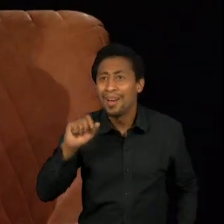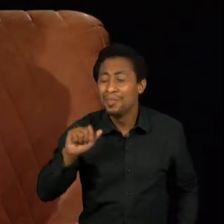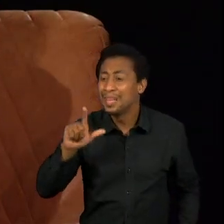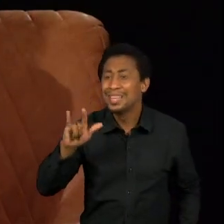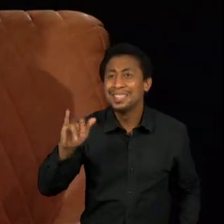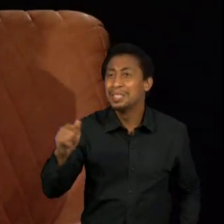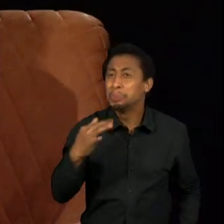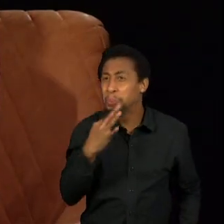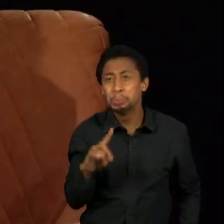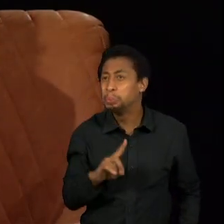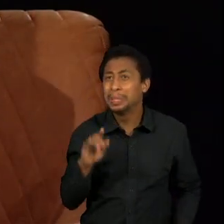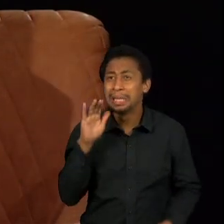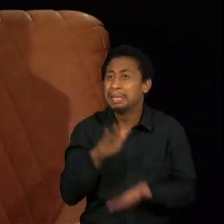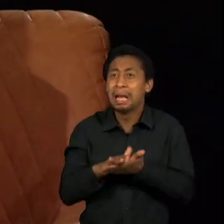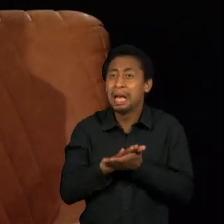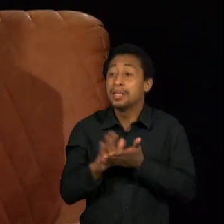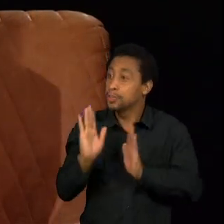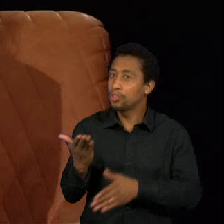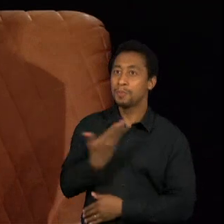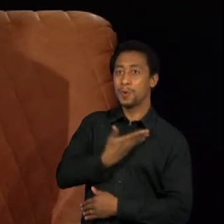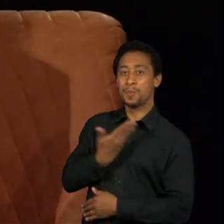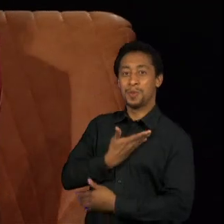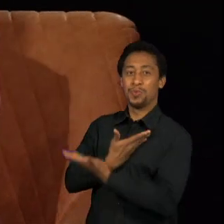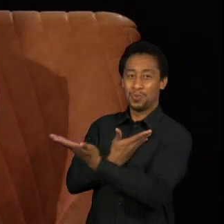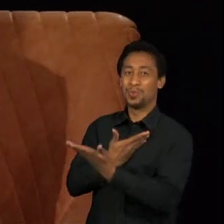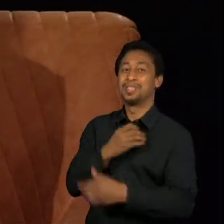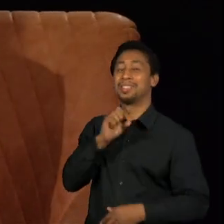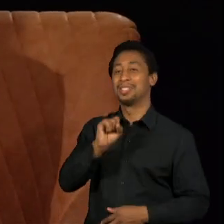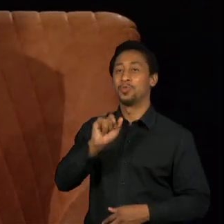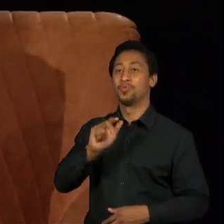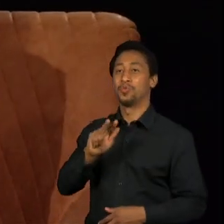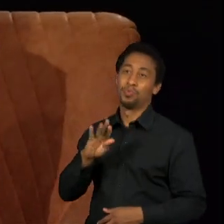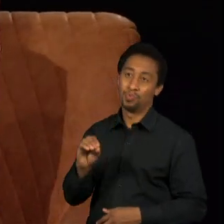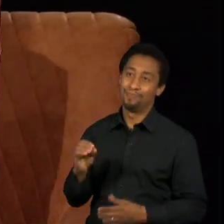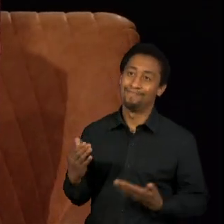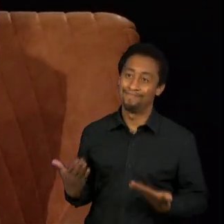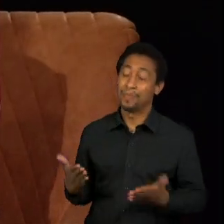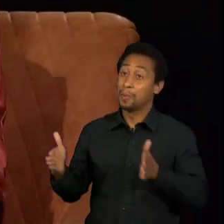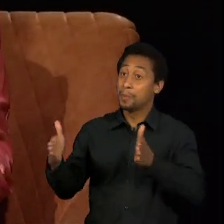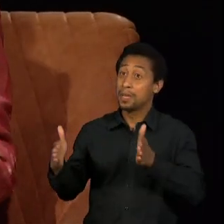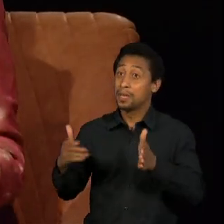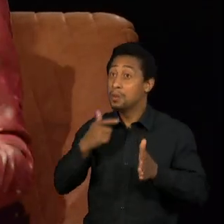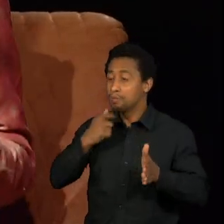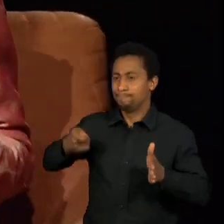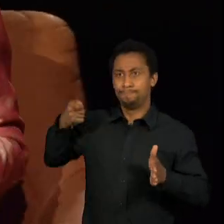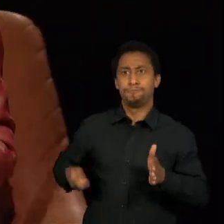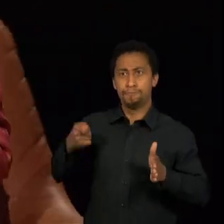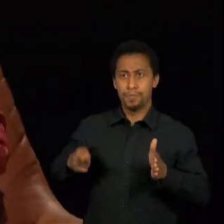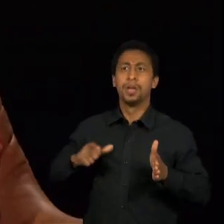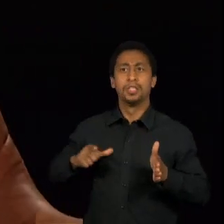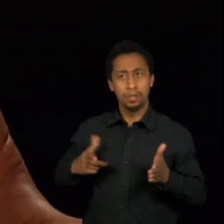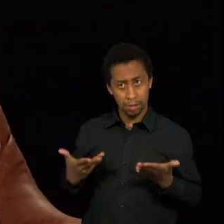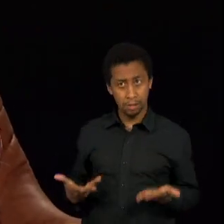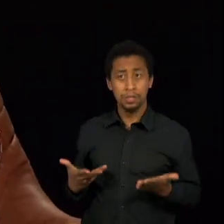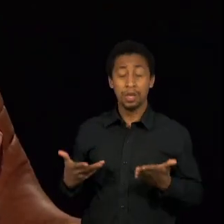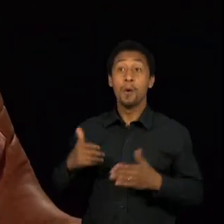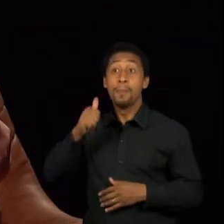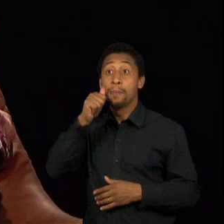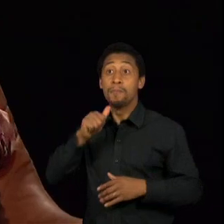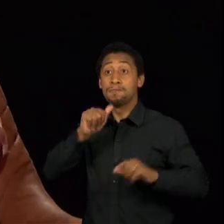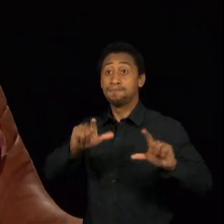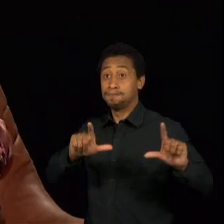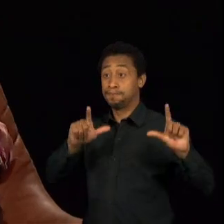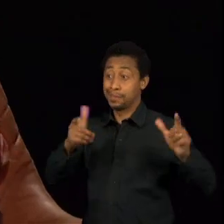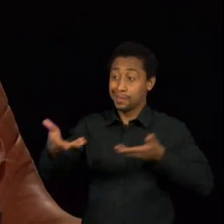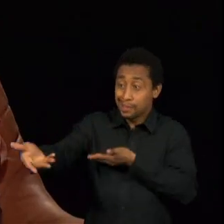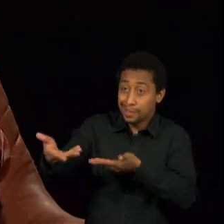né? E eu tinha essa amizade, uma pessoa queridíssima. E era uma época de um machismo exacerbado, uma mulher, uma menina ficar